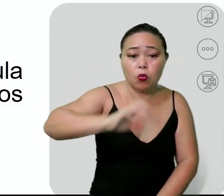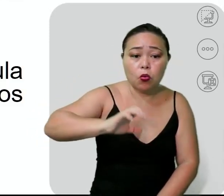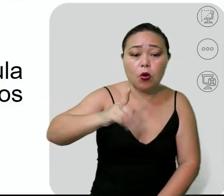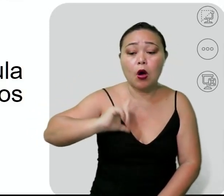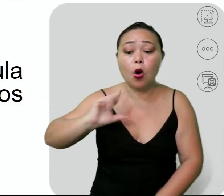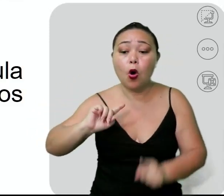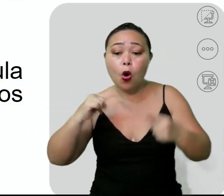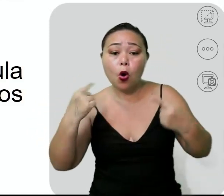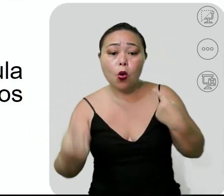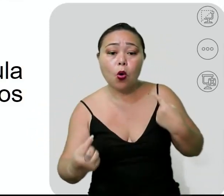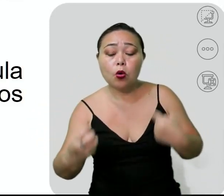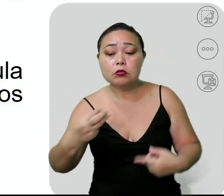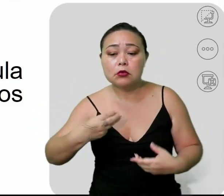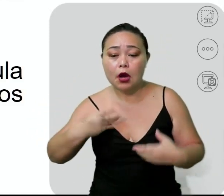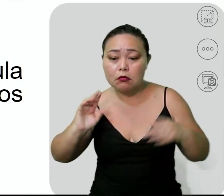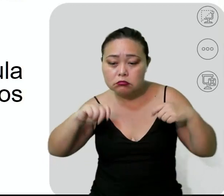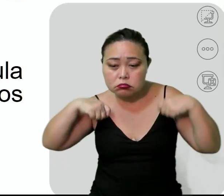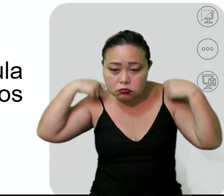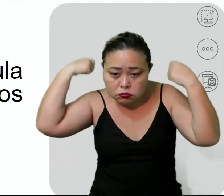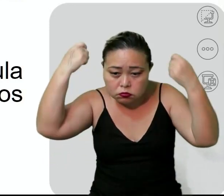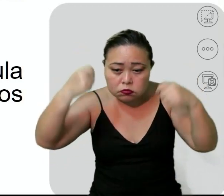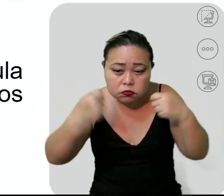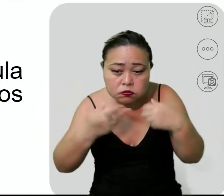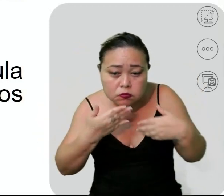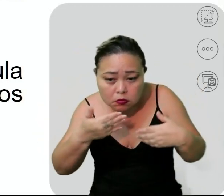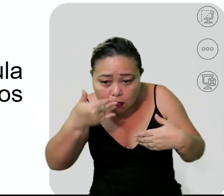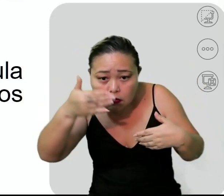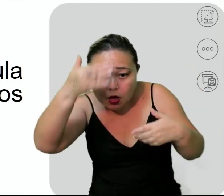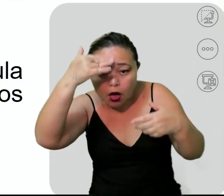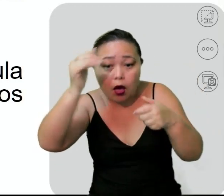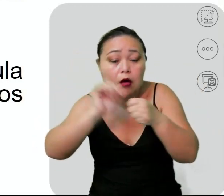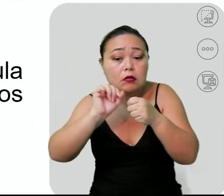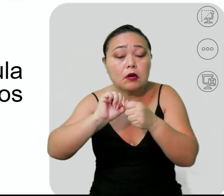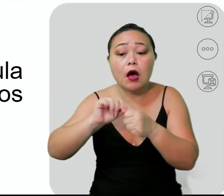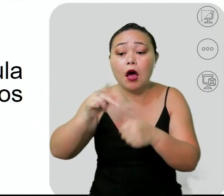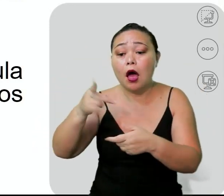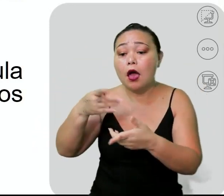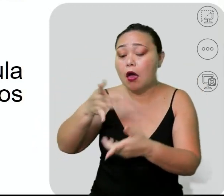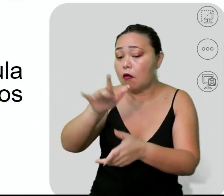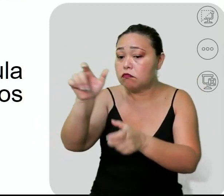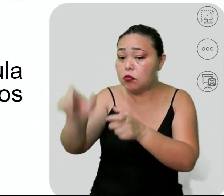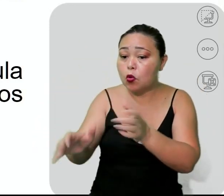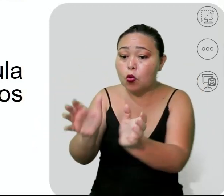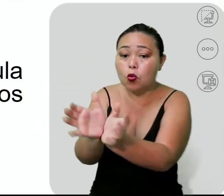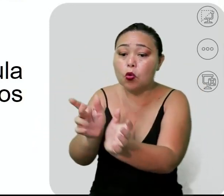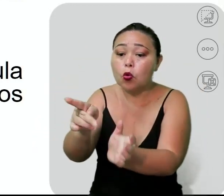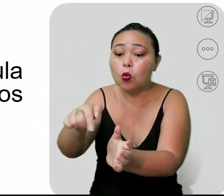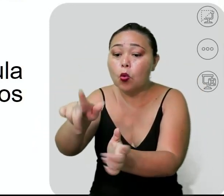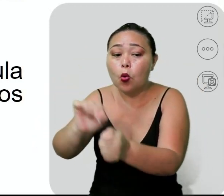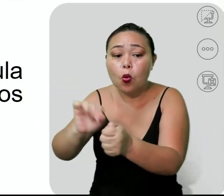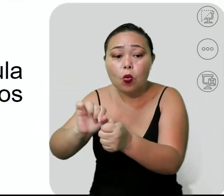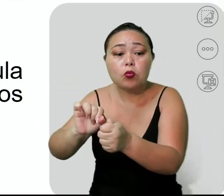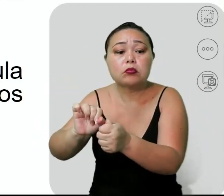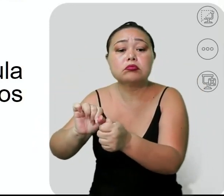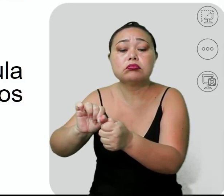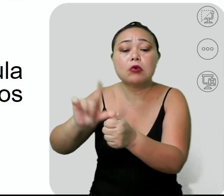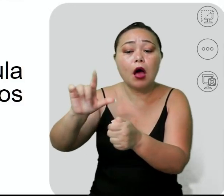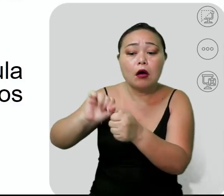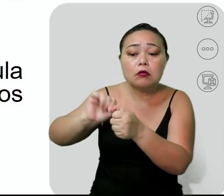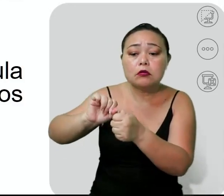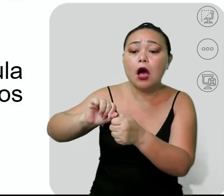pagãos canalizaram o espírito guerreiro da nobreza feudal. Ou seja, está surgindo